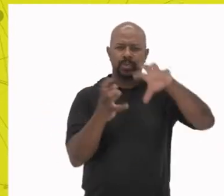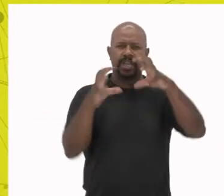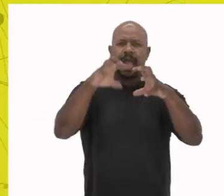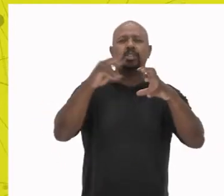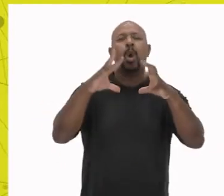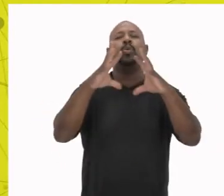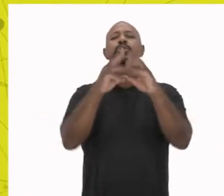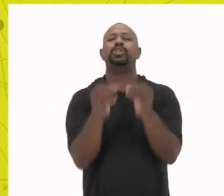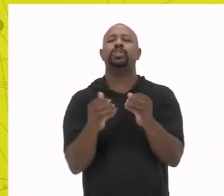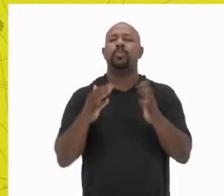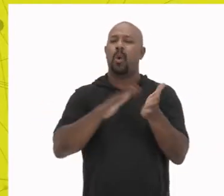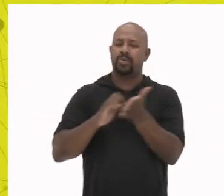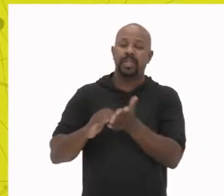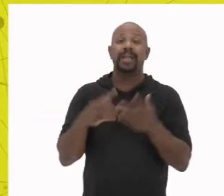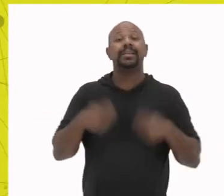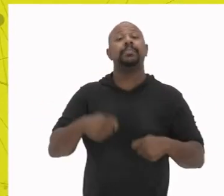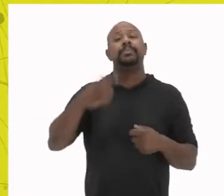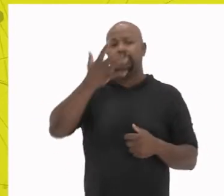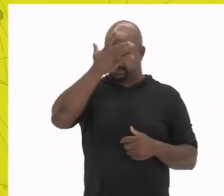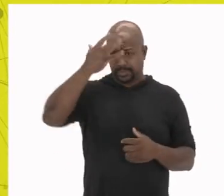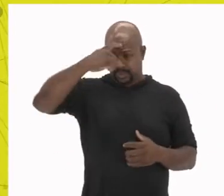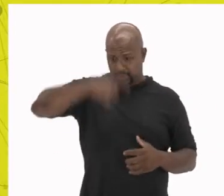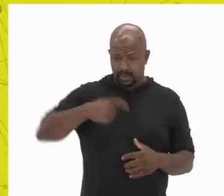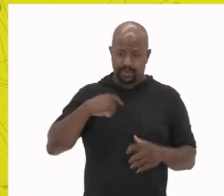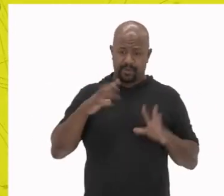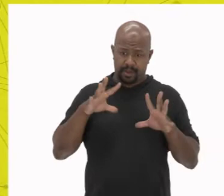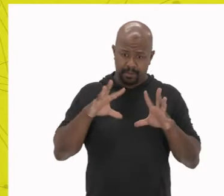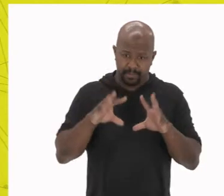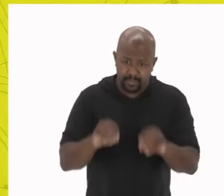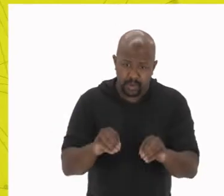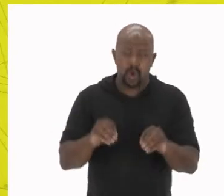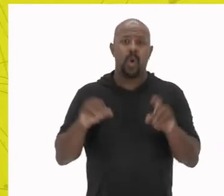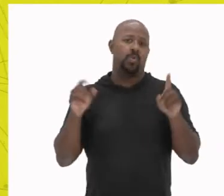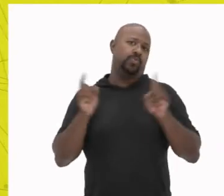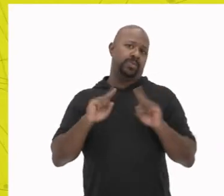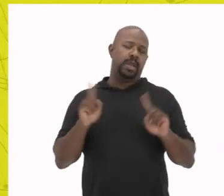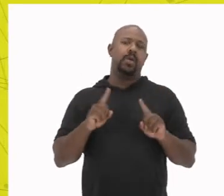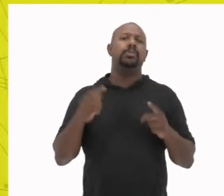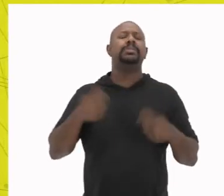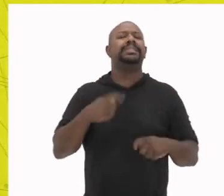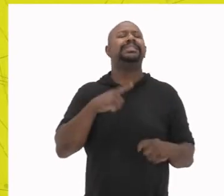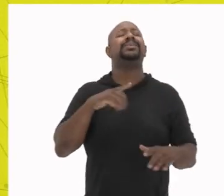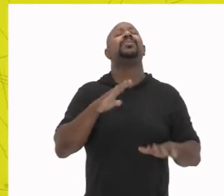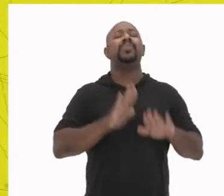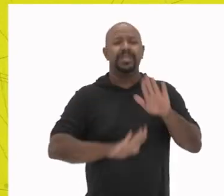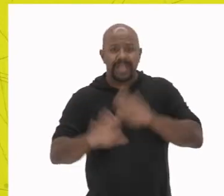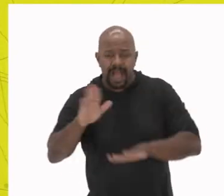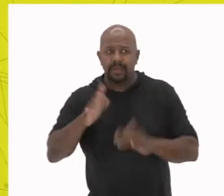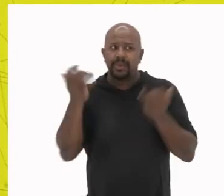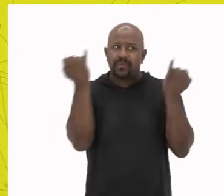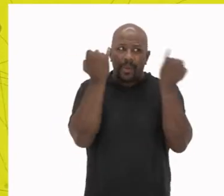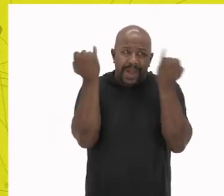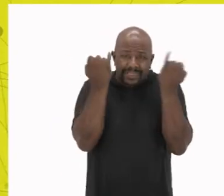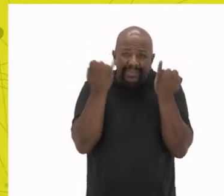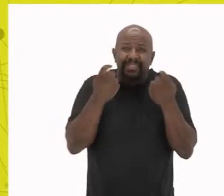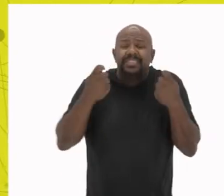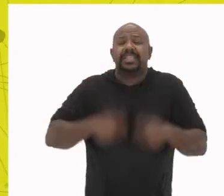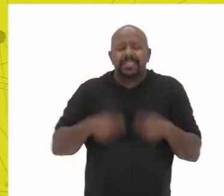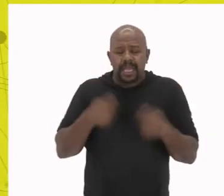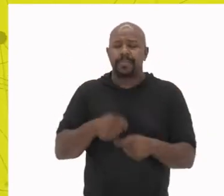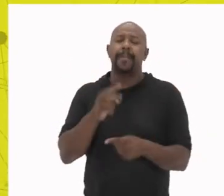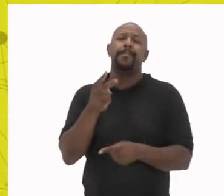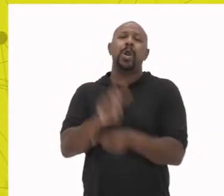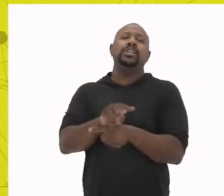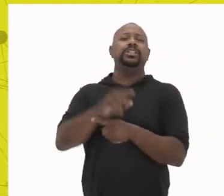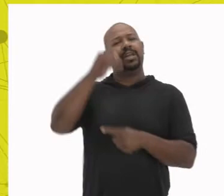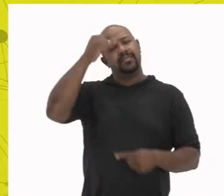de montagem e desmontagem, é necessário que as pessoas manuseando ou não os itens tenham cuidado e